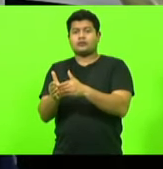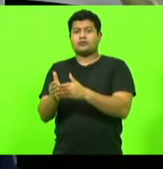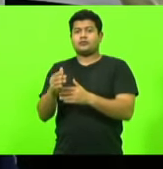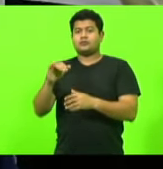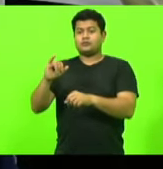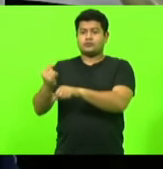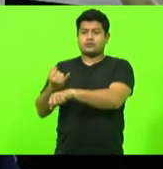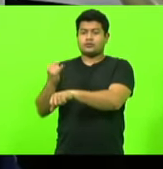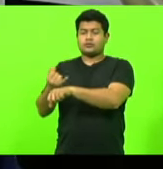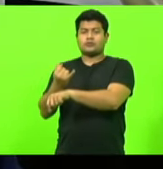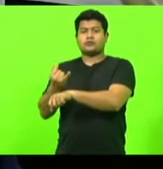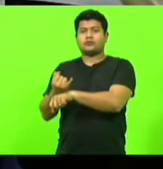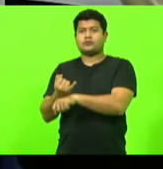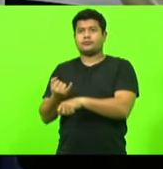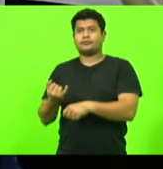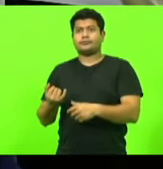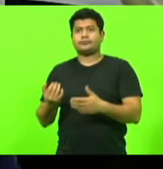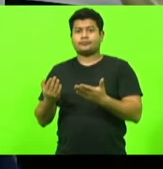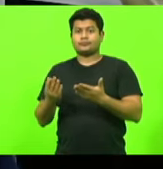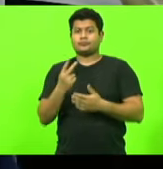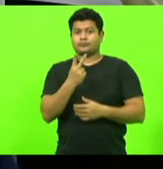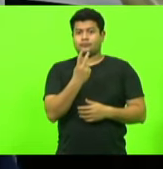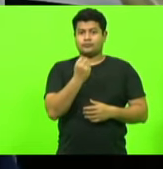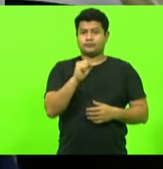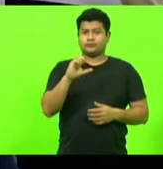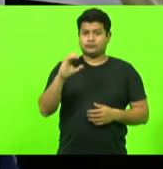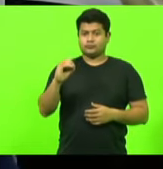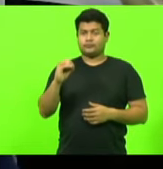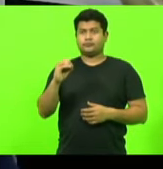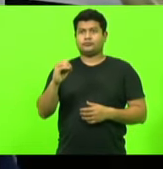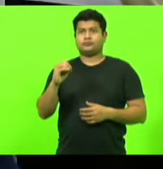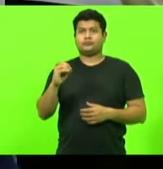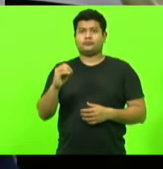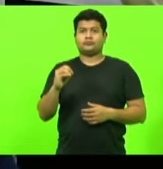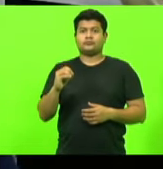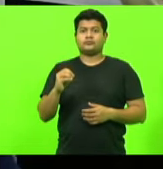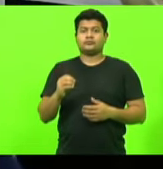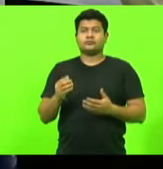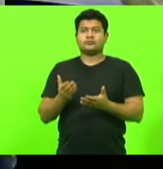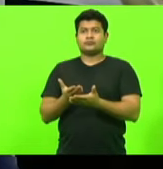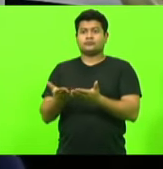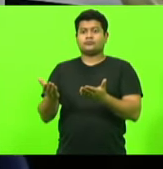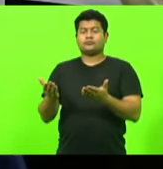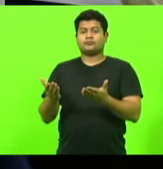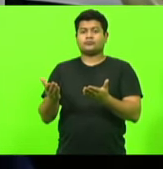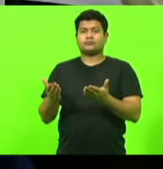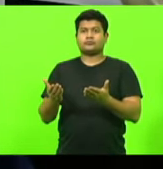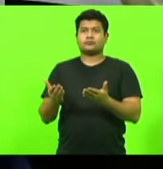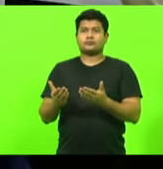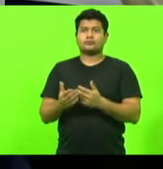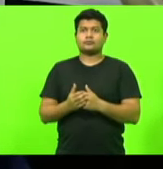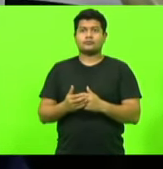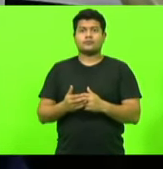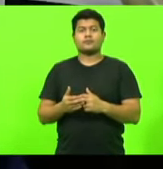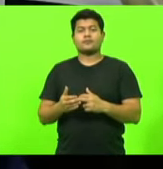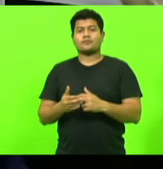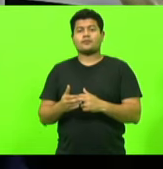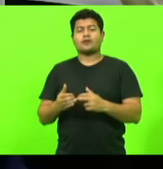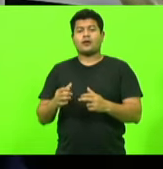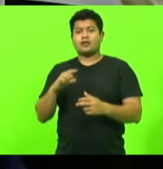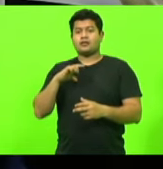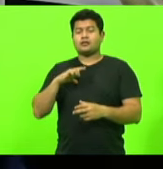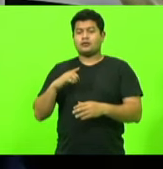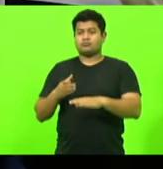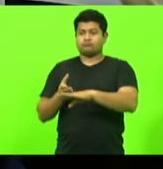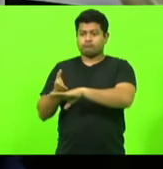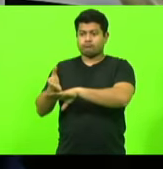Joinville, quando a 280 ela passa depois do trevo em direção